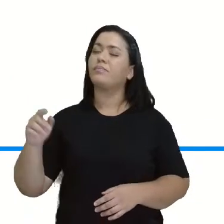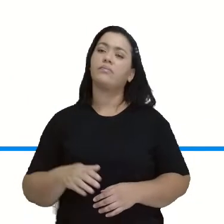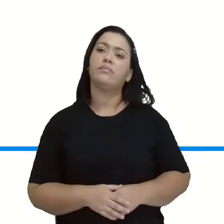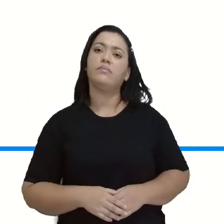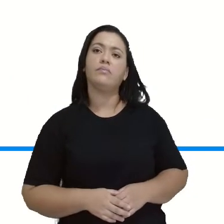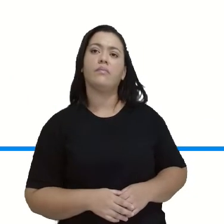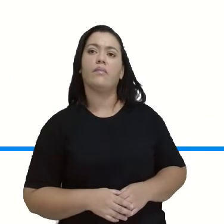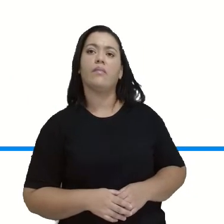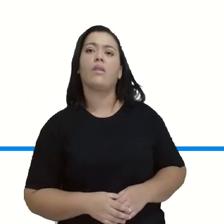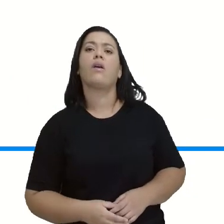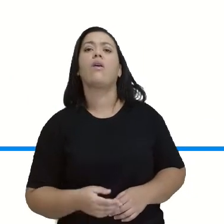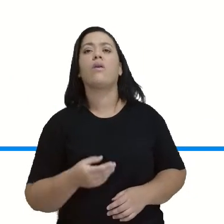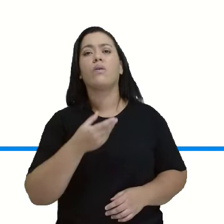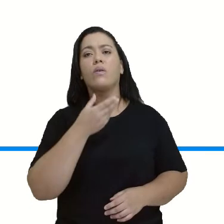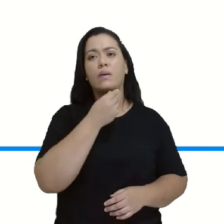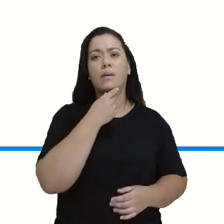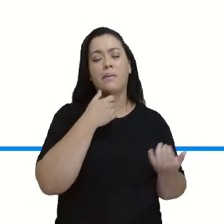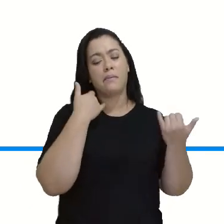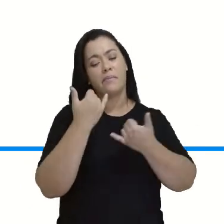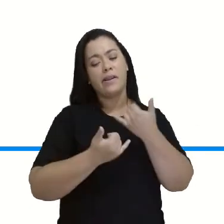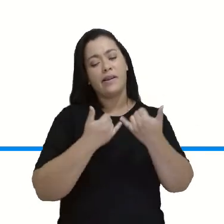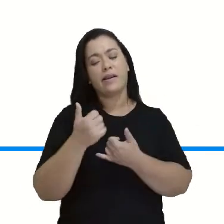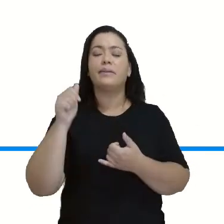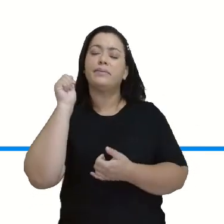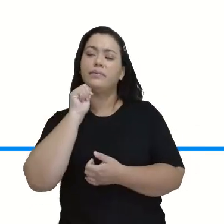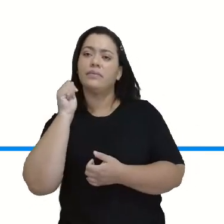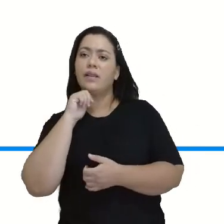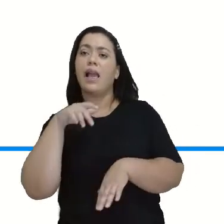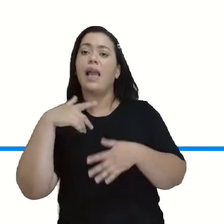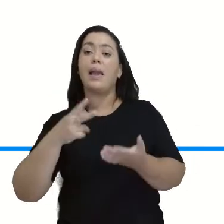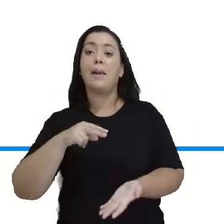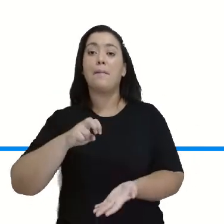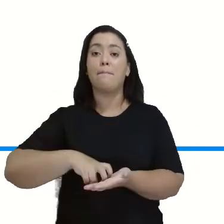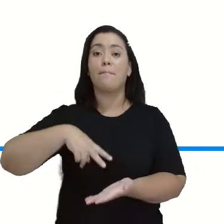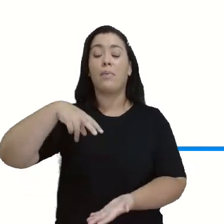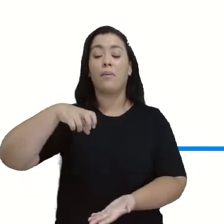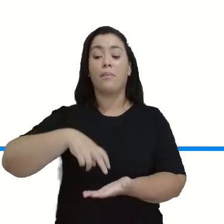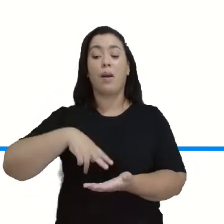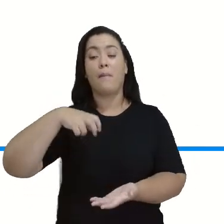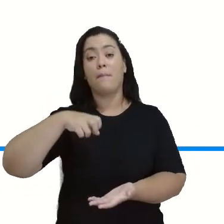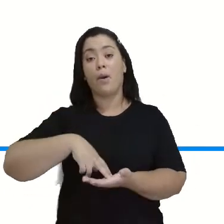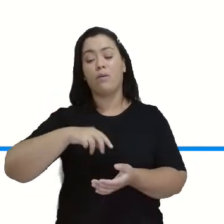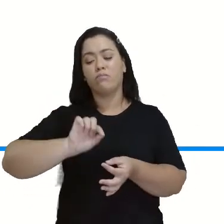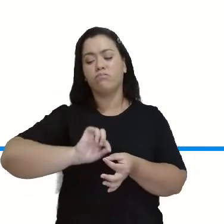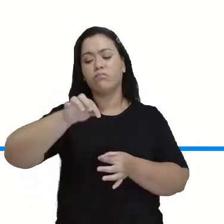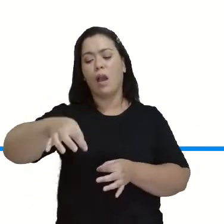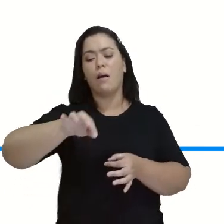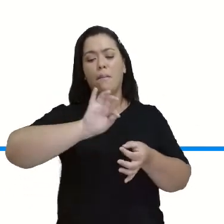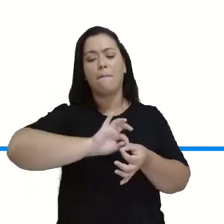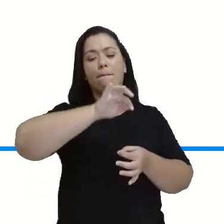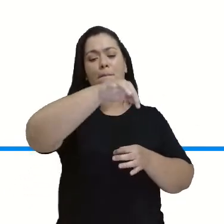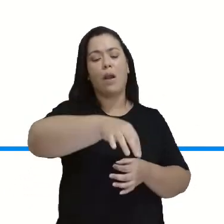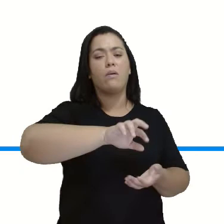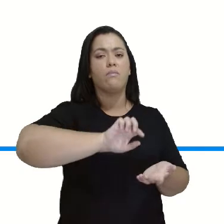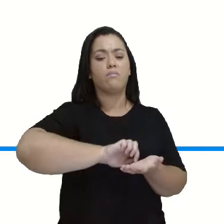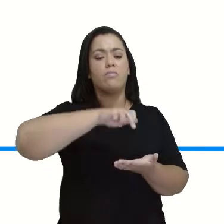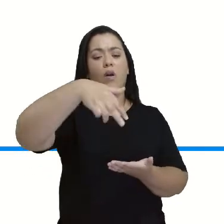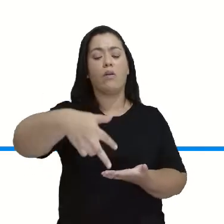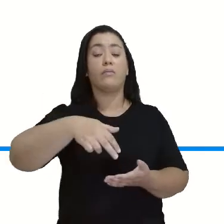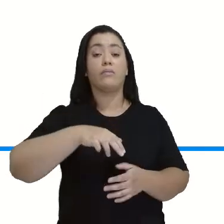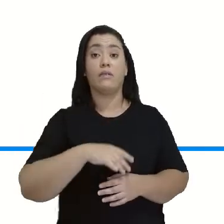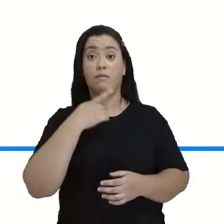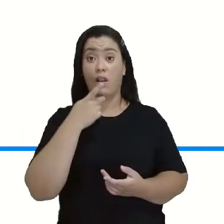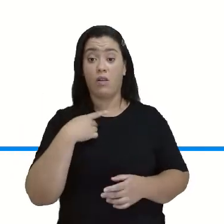Hugo estava brincando com Ana, de quem pula mais distante. O salto de Hugo